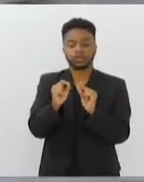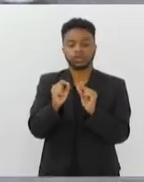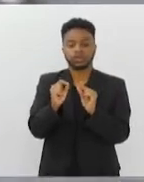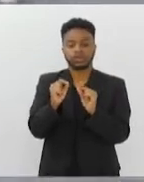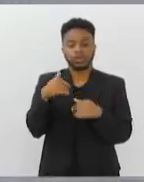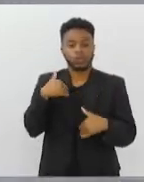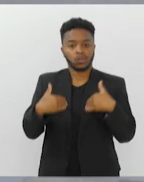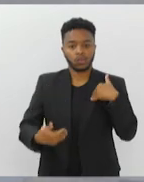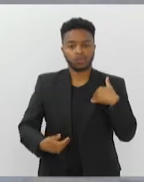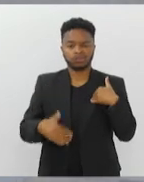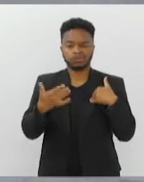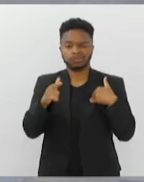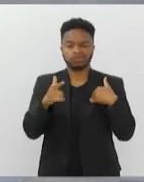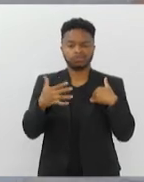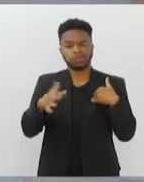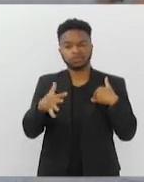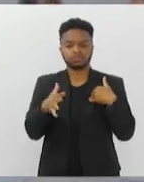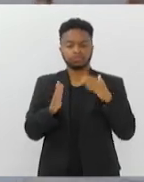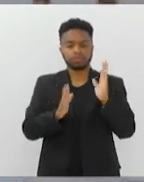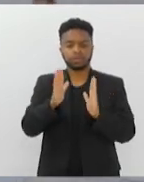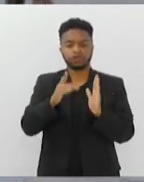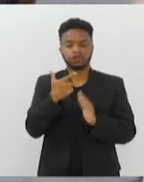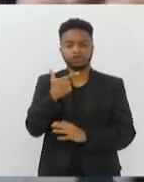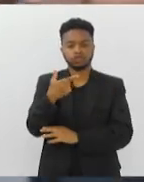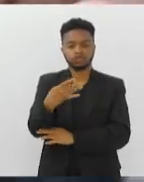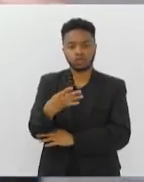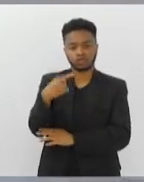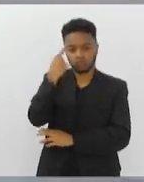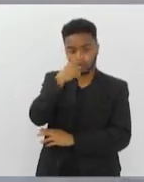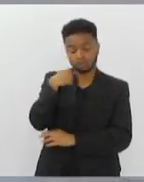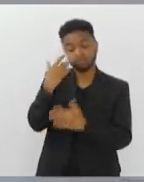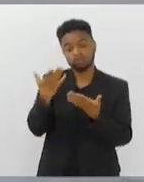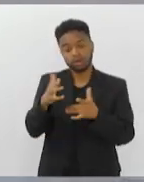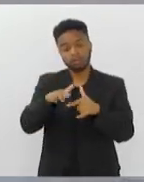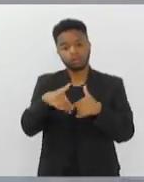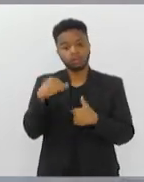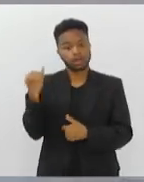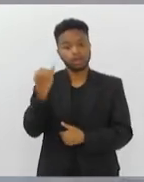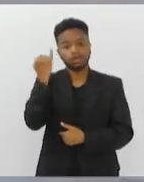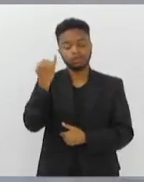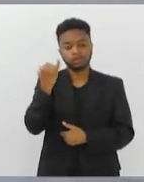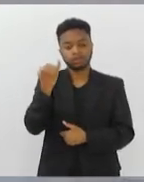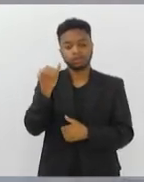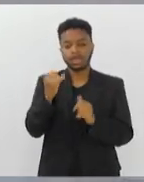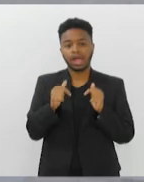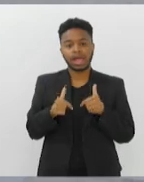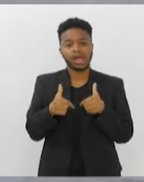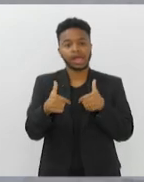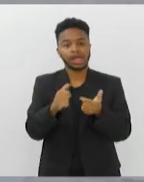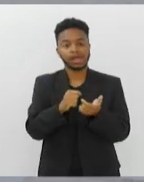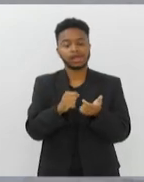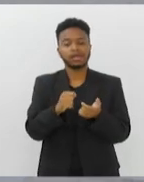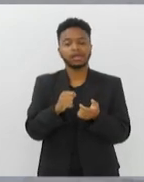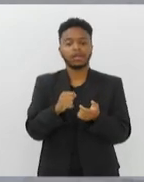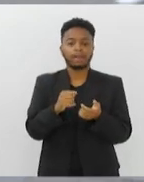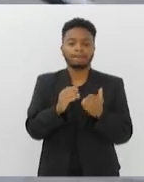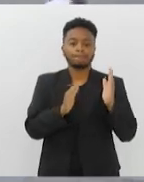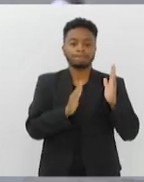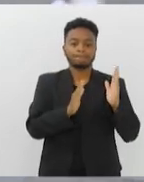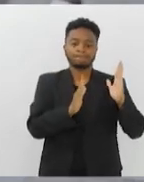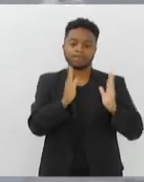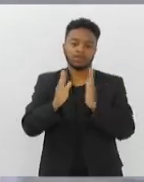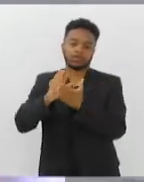metabólico dura aí cerca de 24 horas. Então, por isso que é tão importante fazer atividade física espalhado durante a semana, para você ter